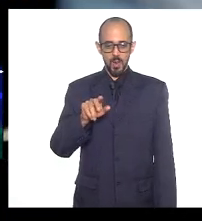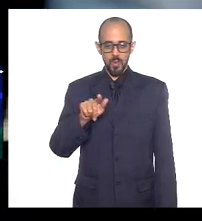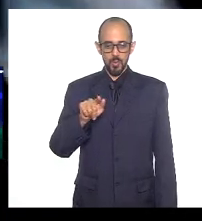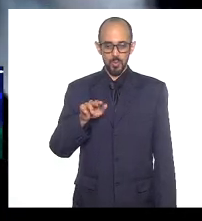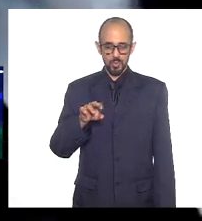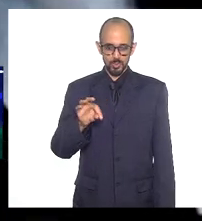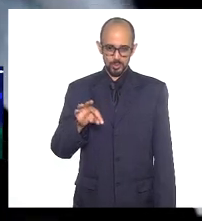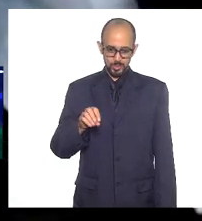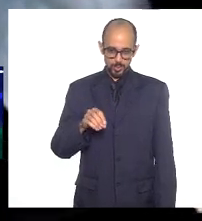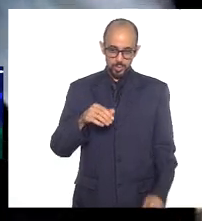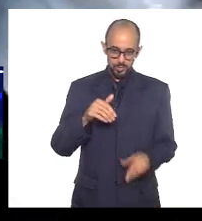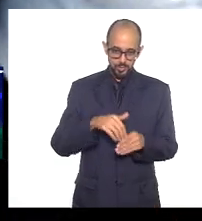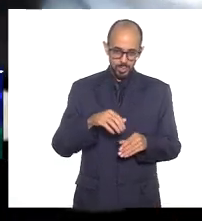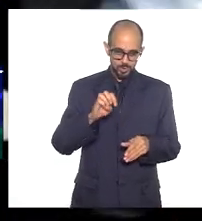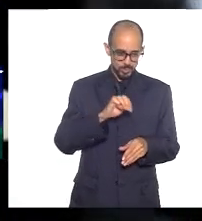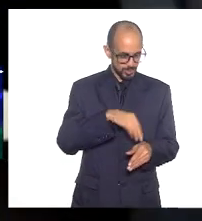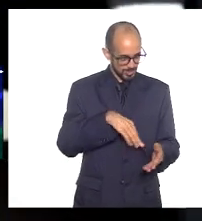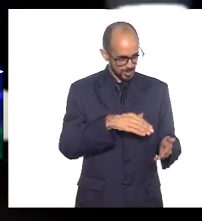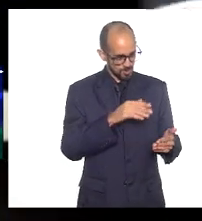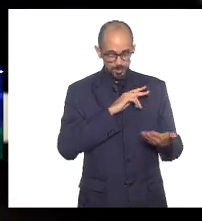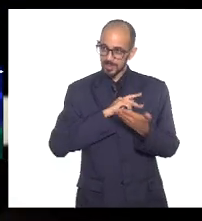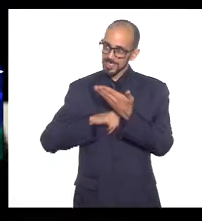voto sim presidente obrigado boa tarde